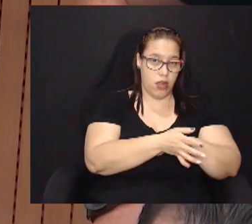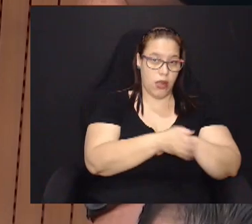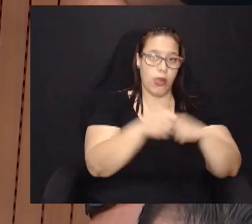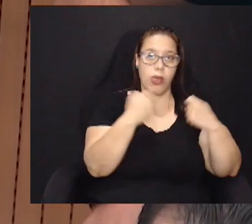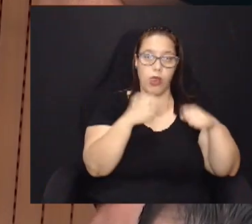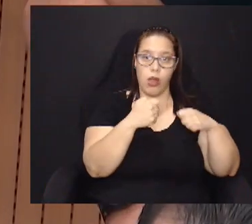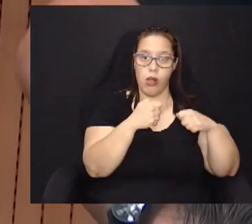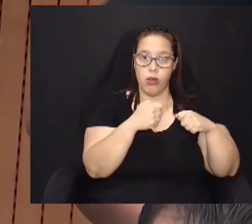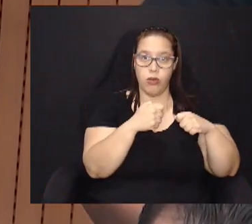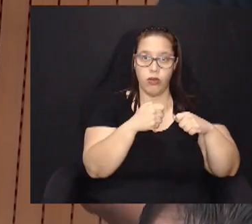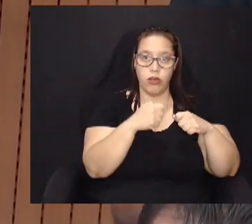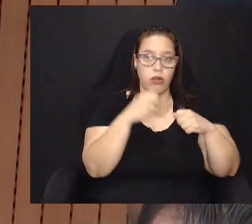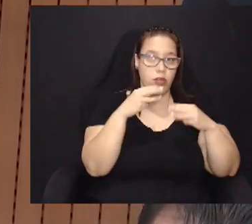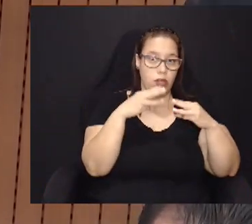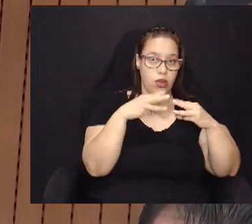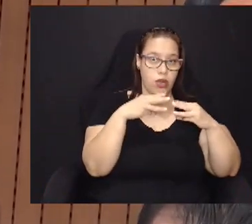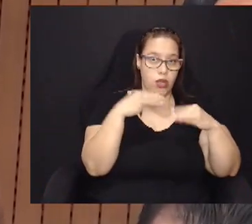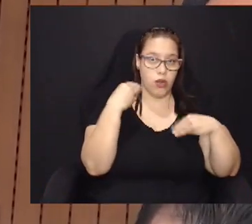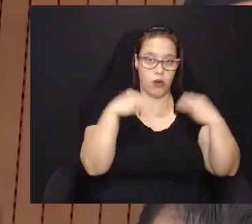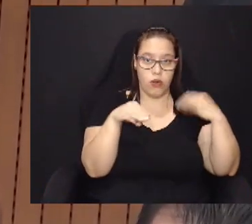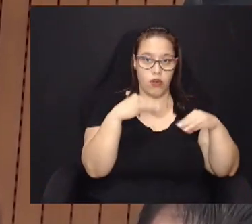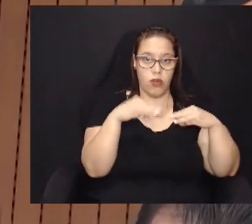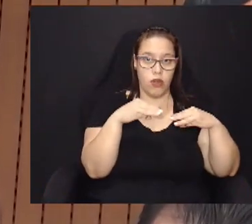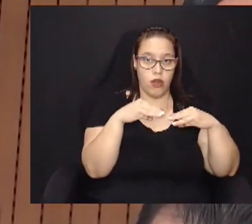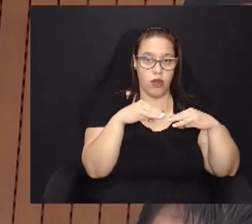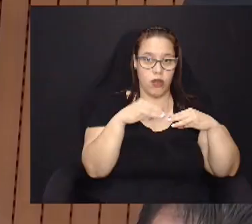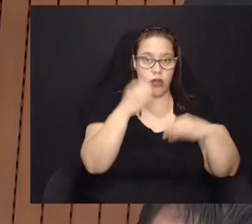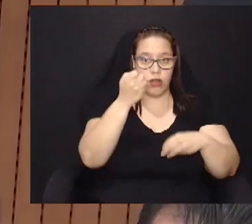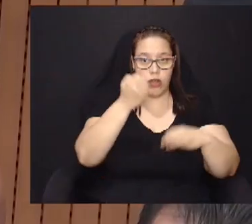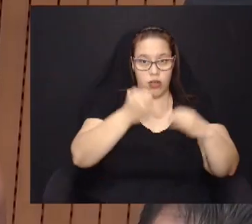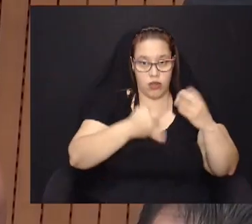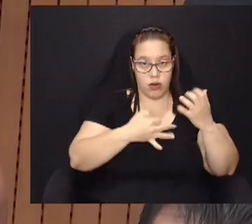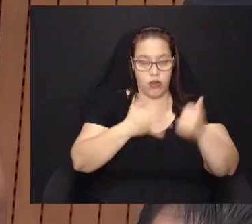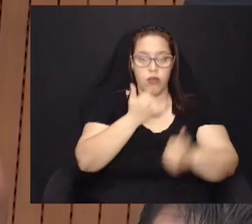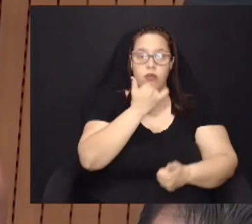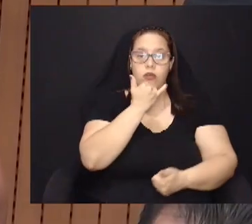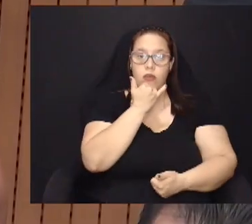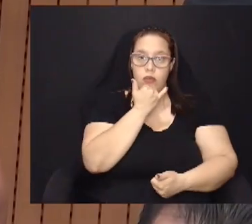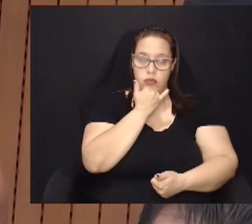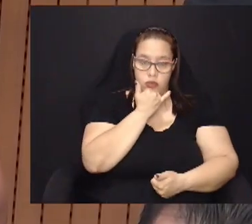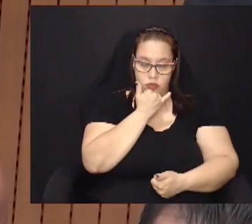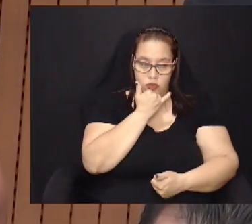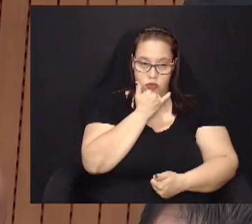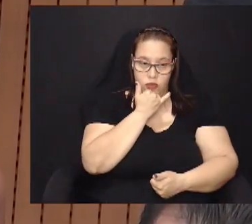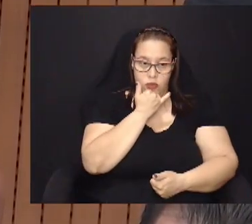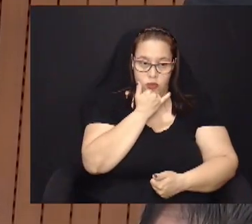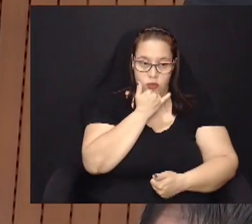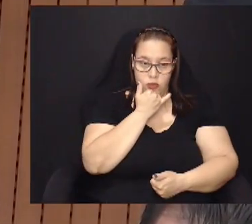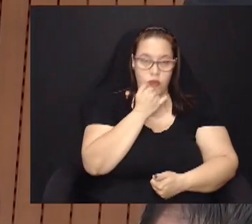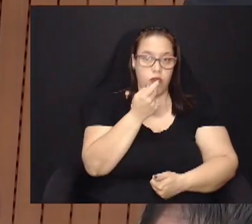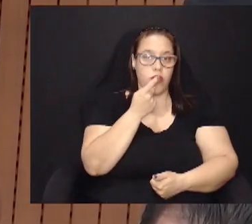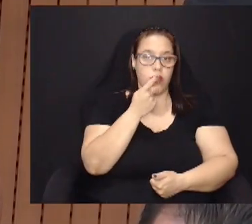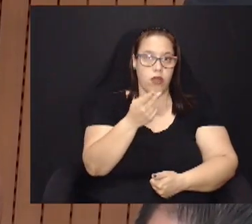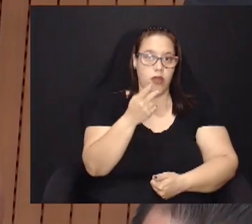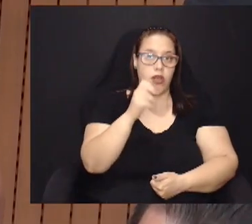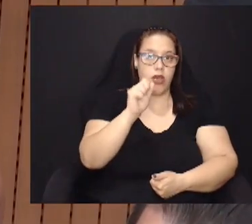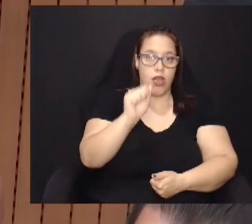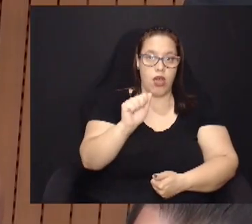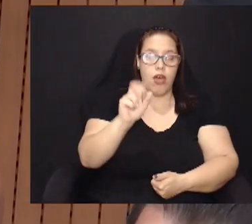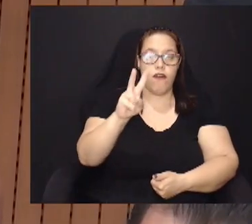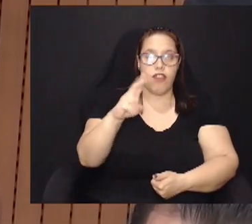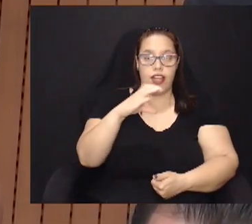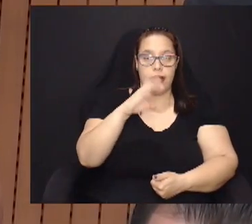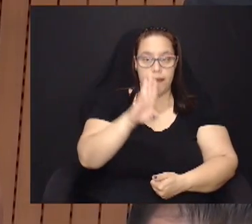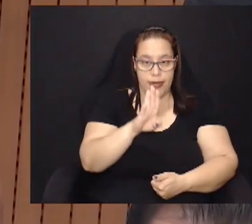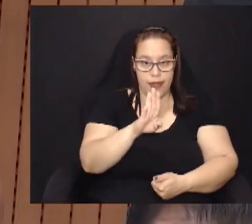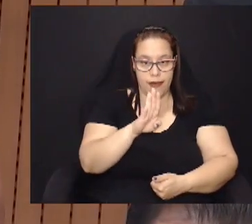com música ou fechar portas e janelas, isso para mim não ficou muito bem claro. Você falou também do AVCB.